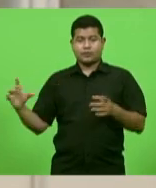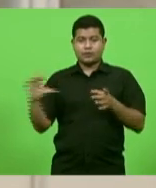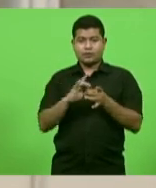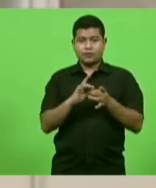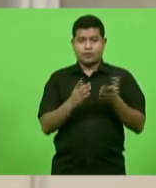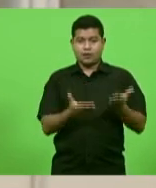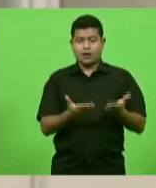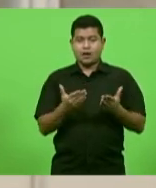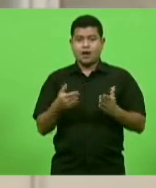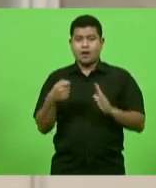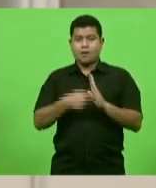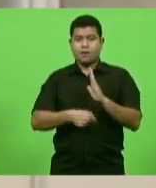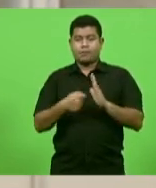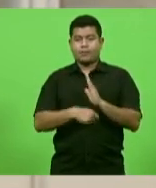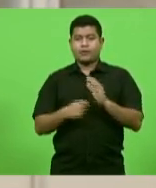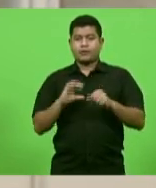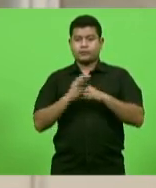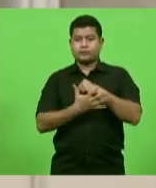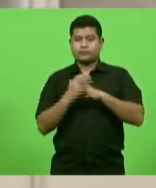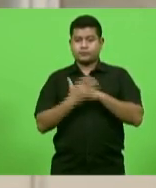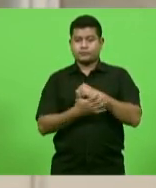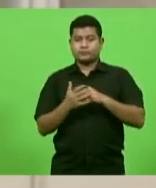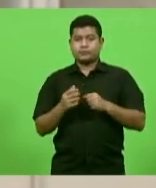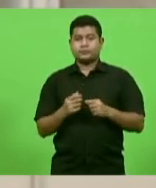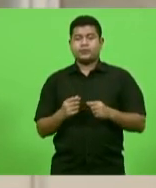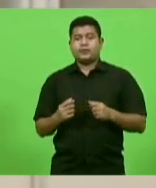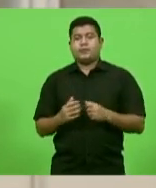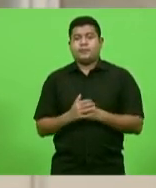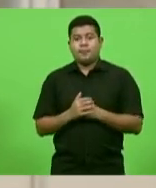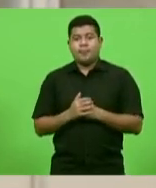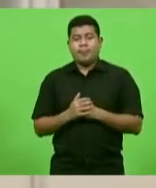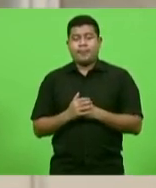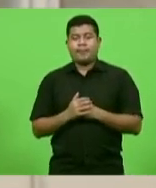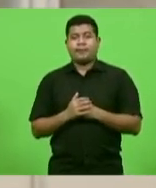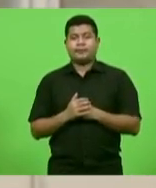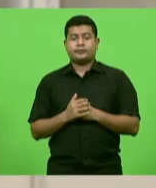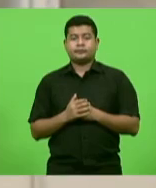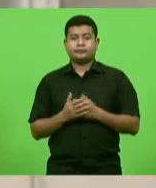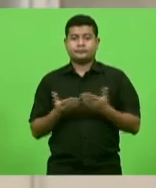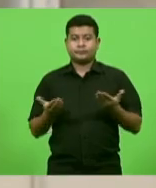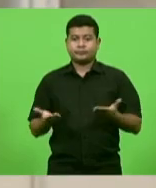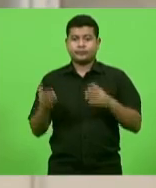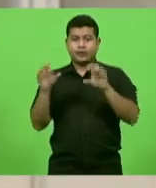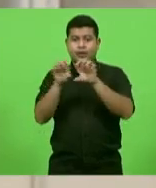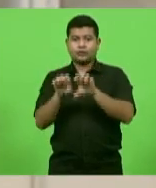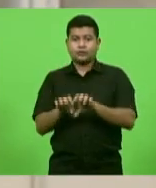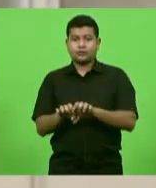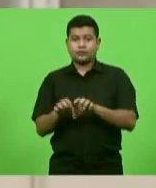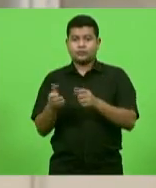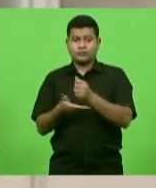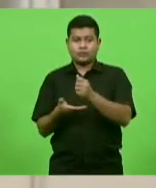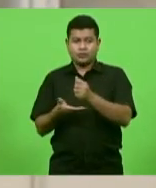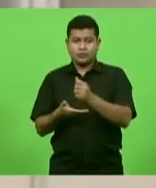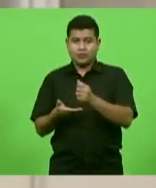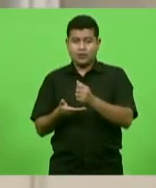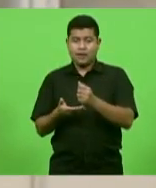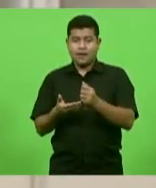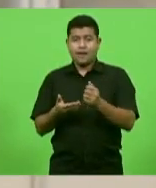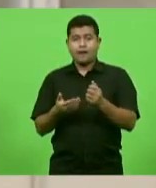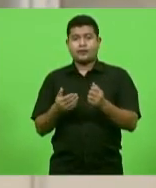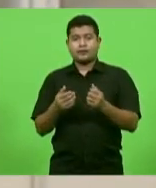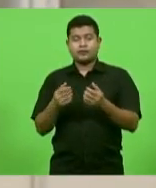decorrente da corrida 19 e no corpo da fundamentação a corte de contas destaca